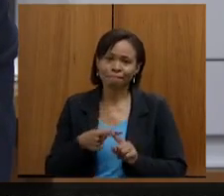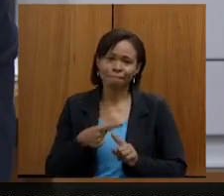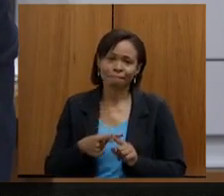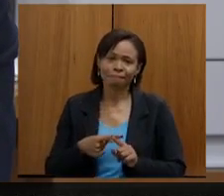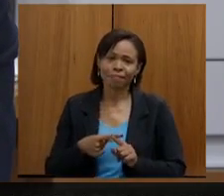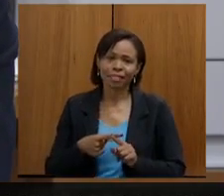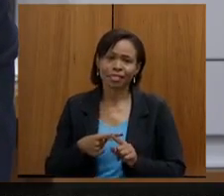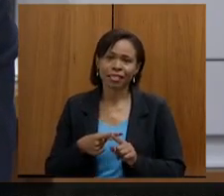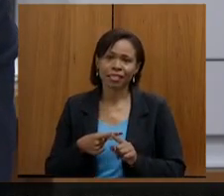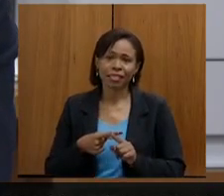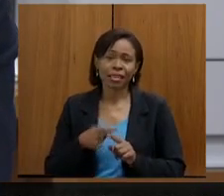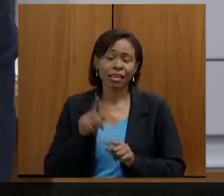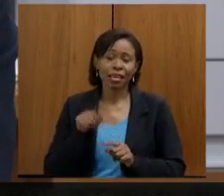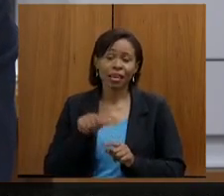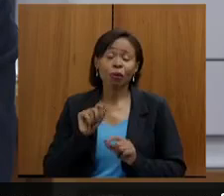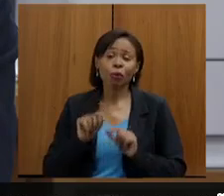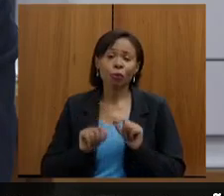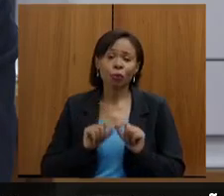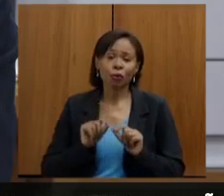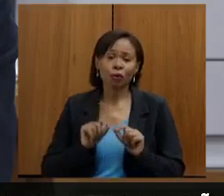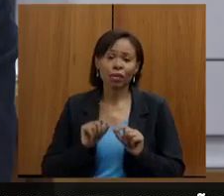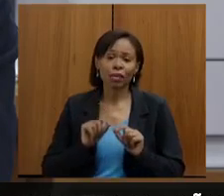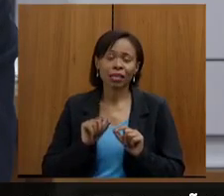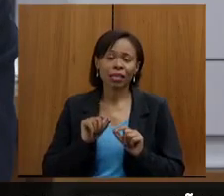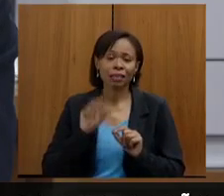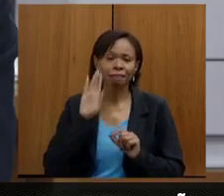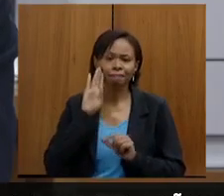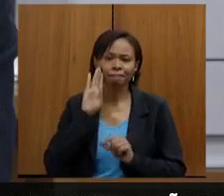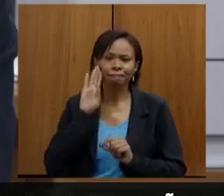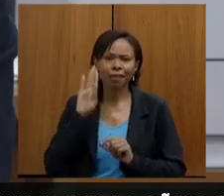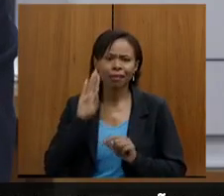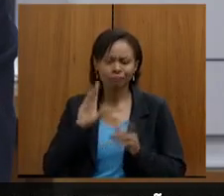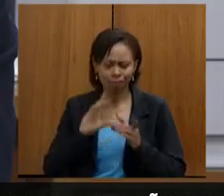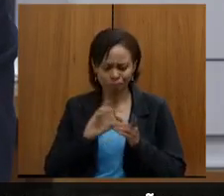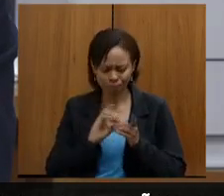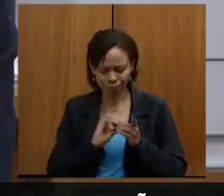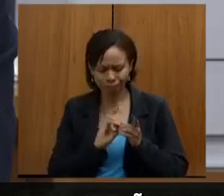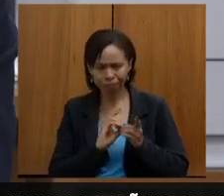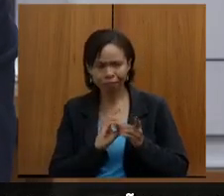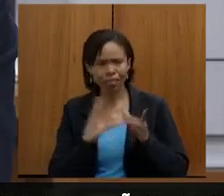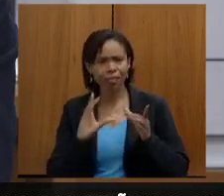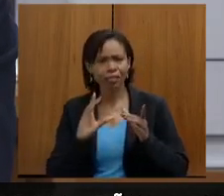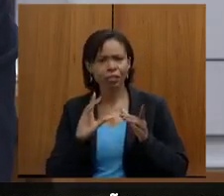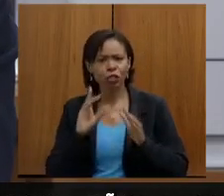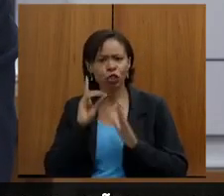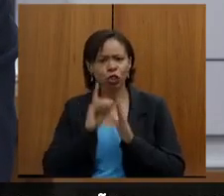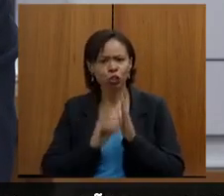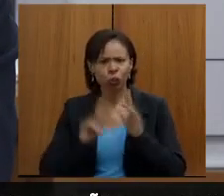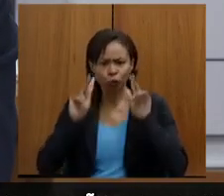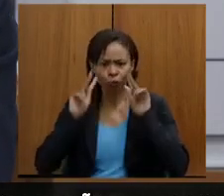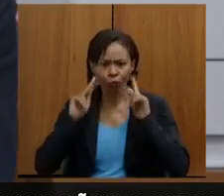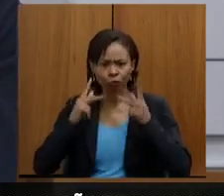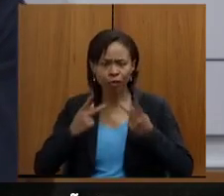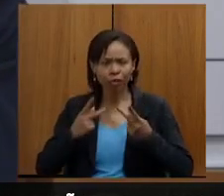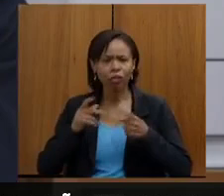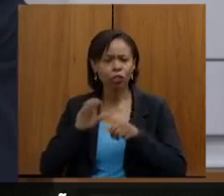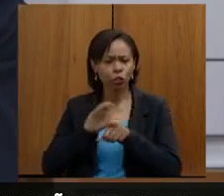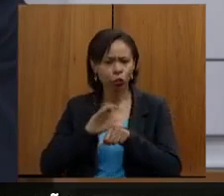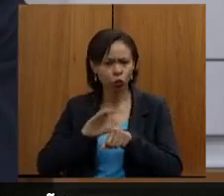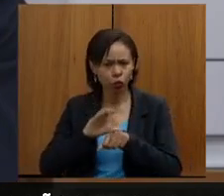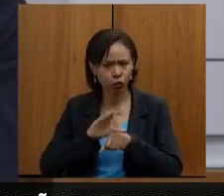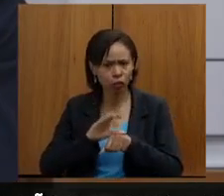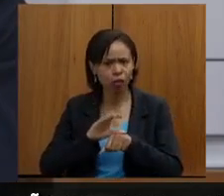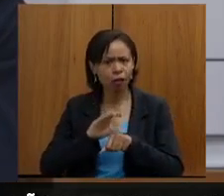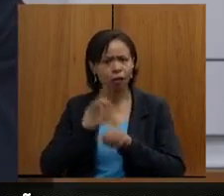um dos dos pilares né da Democracia dos Direitos Humanos da constituição que é o